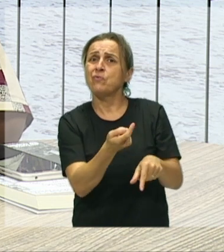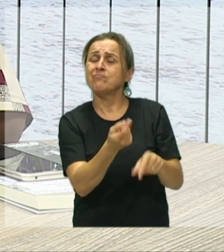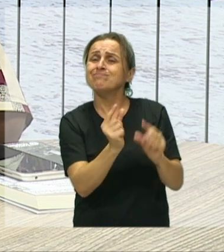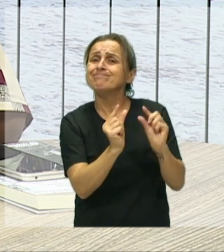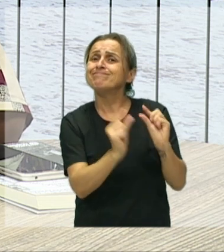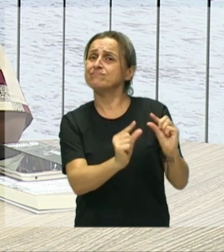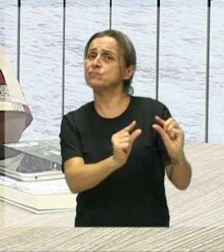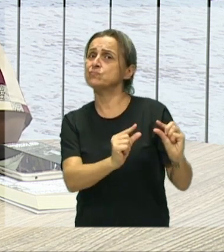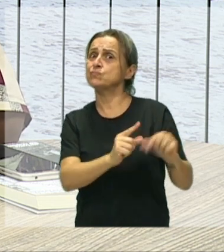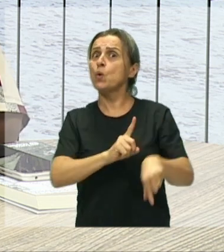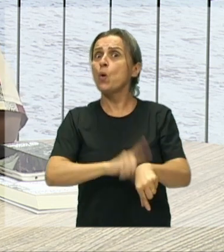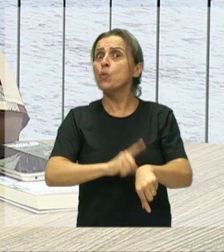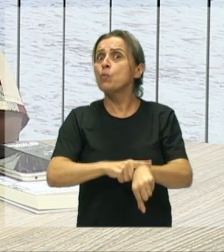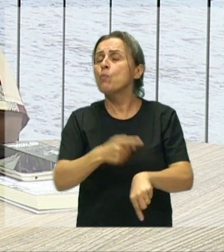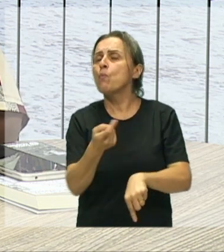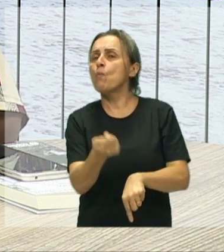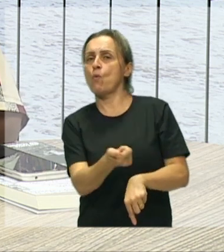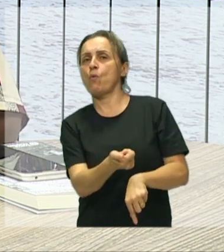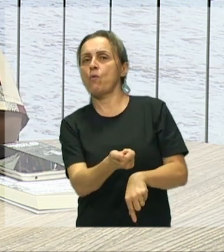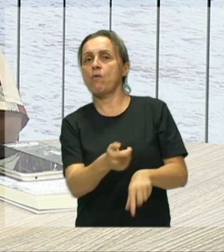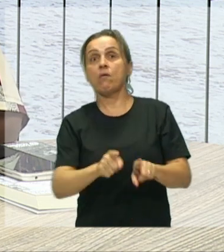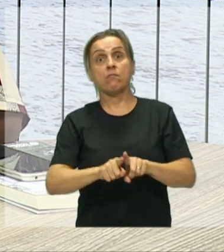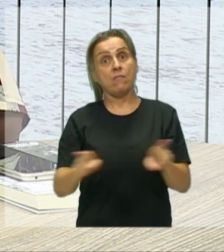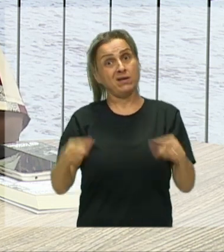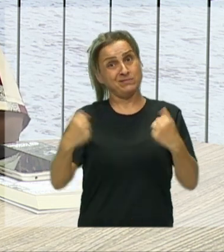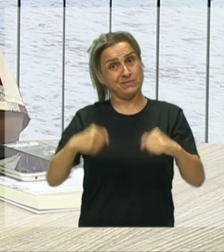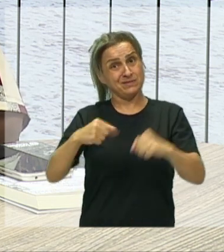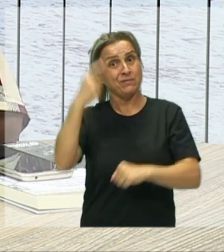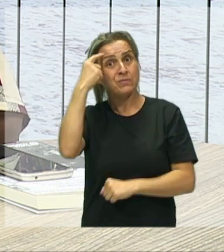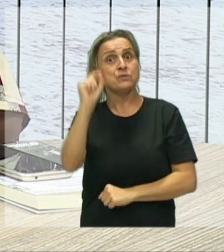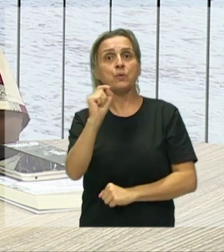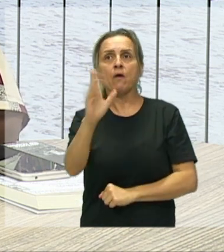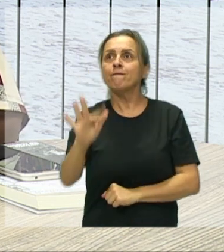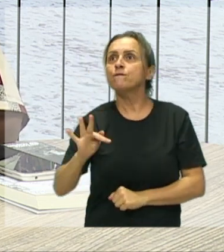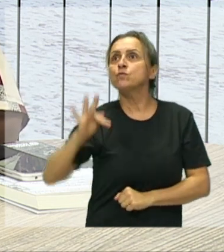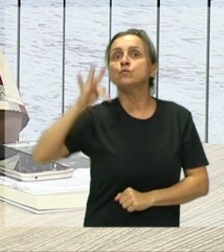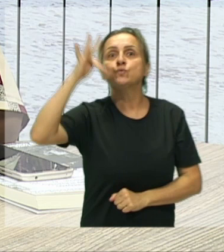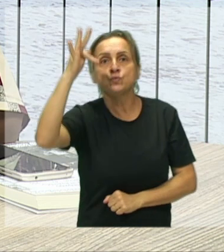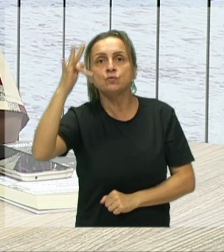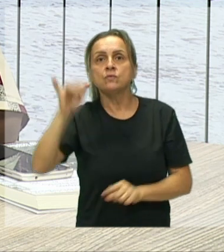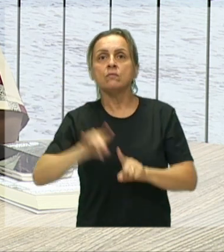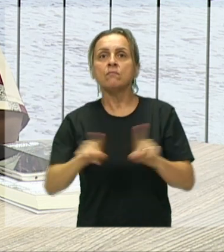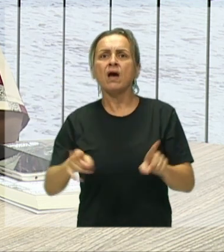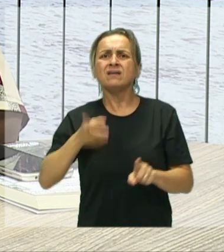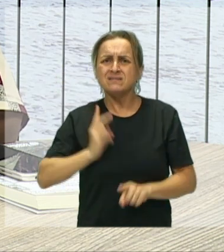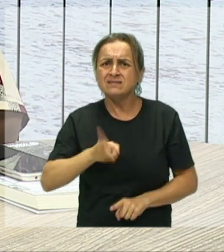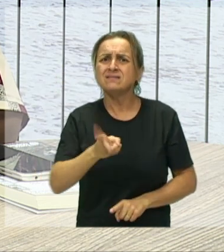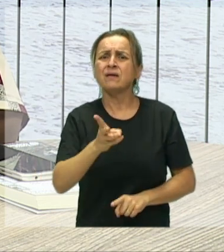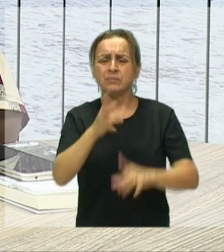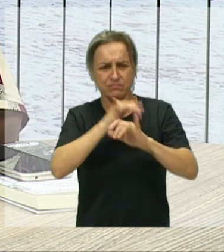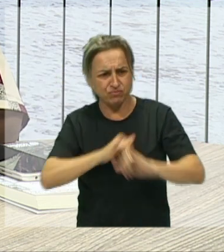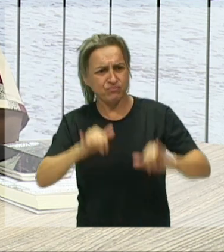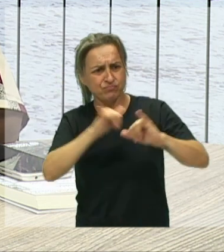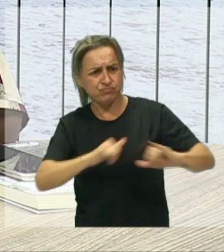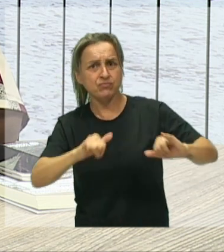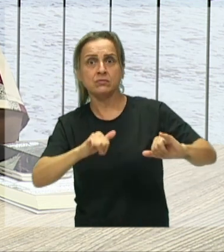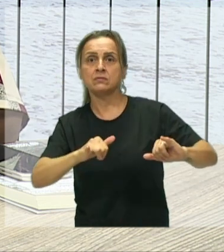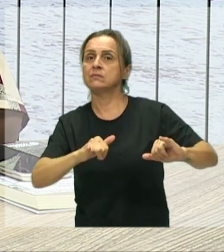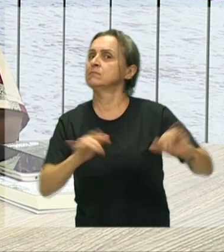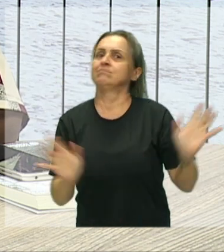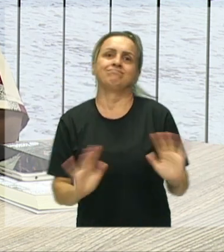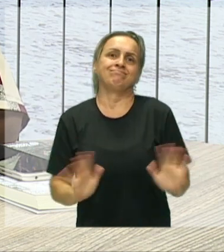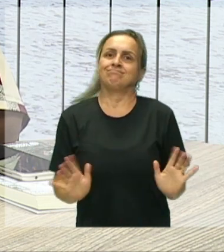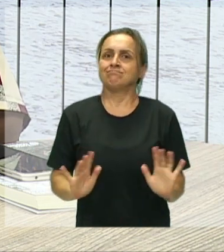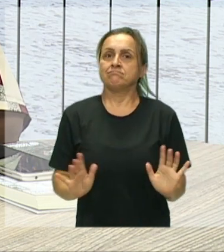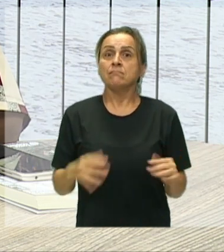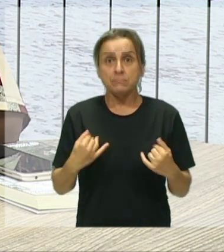das campanhas. Elas são necessárias, mas não podemos ficar a vida toda fazendo campanha, né? Tem que ter um momento que elas